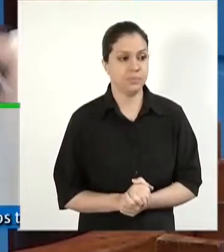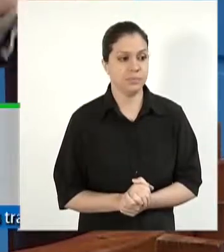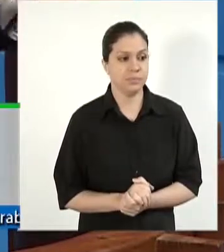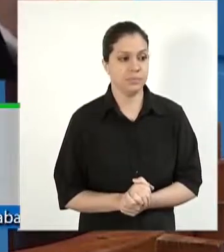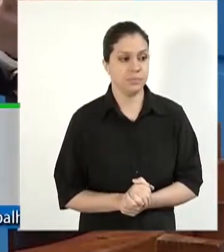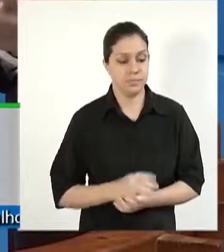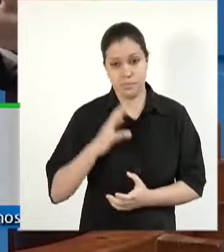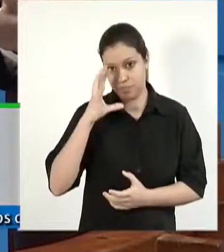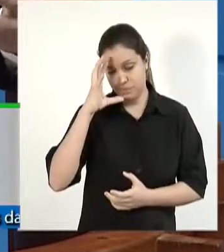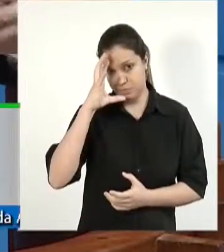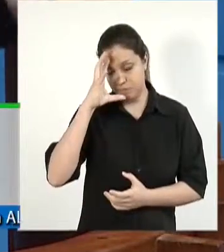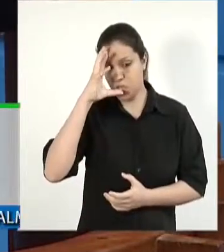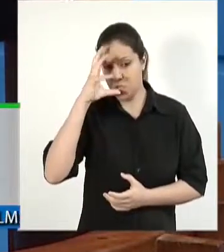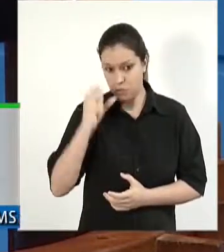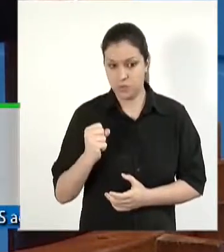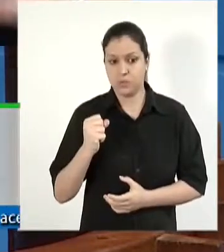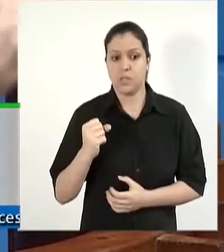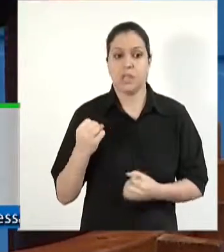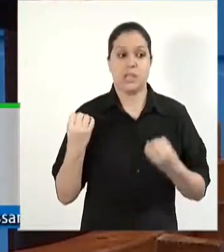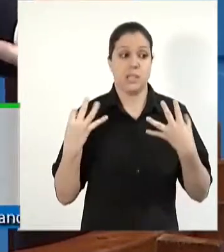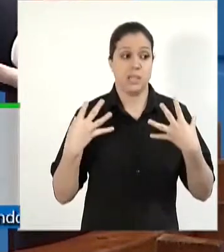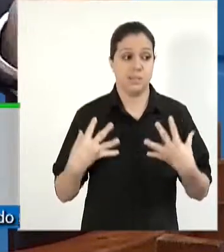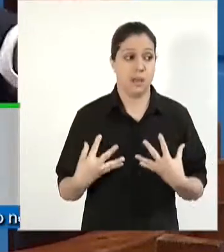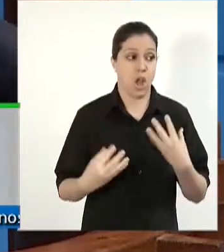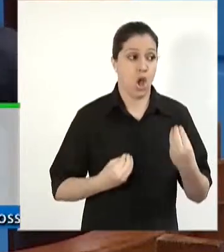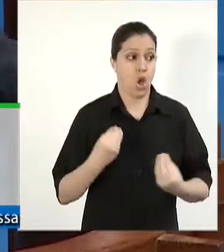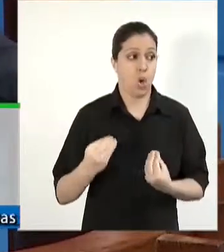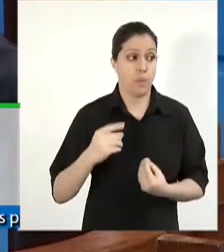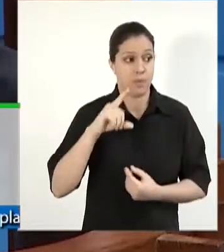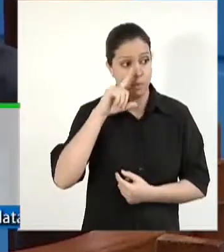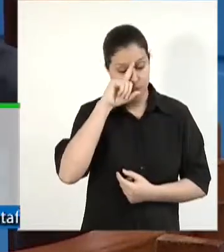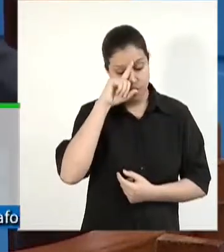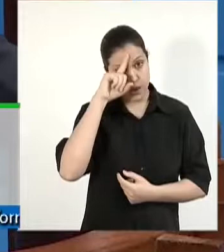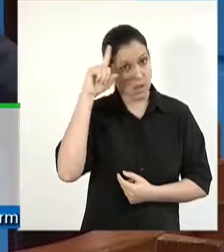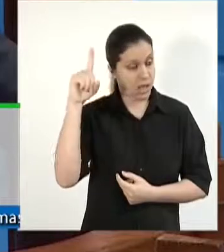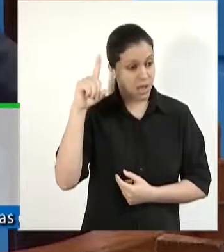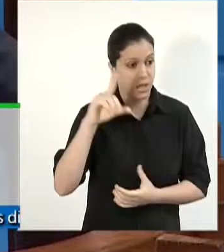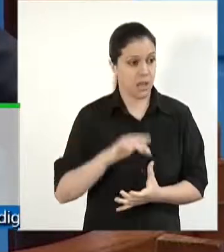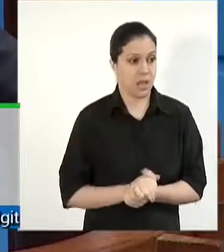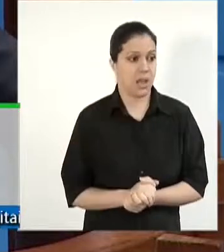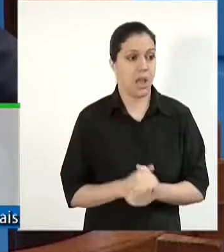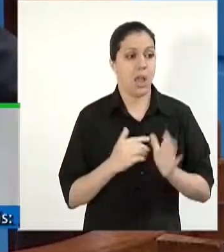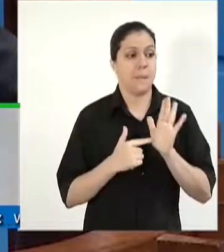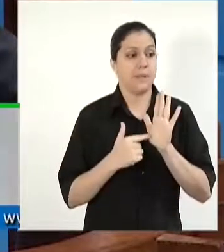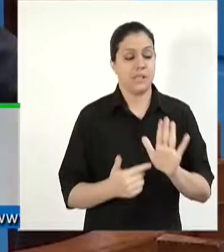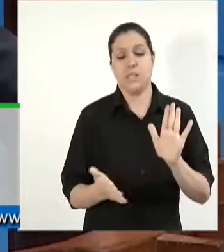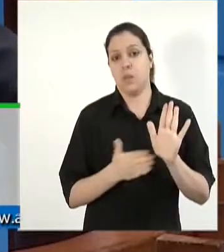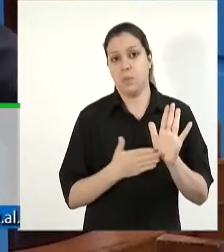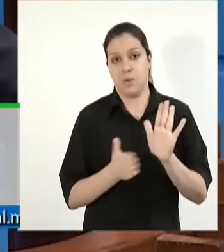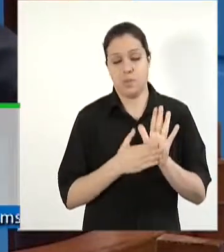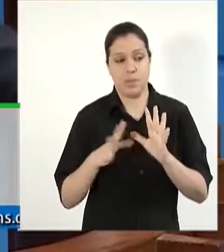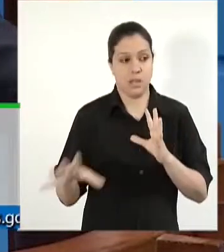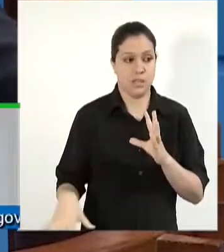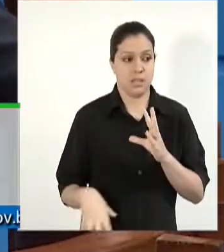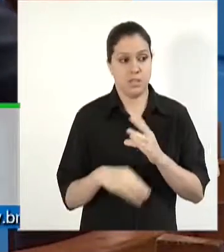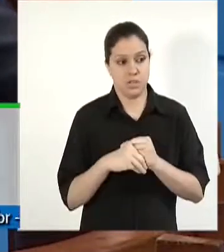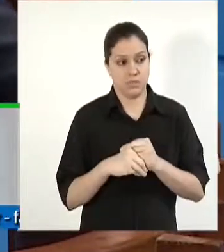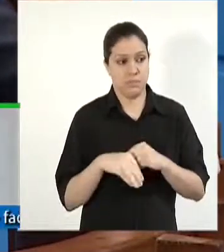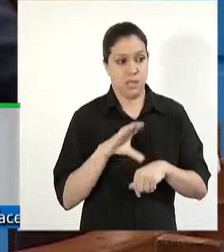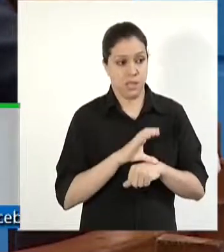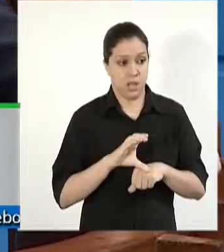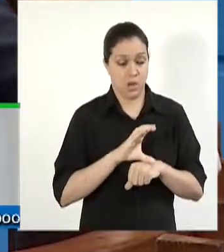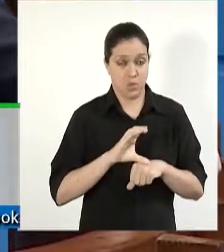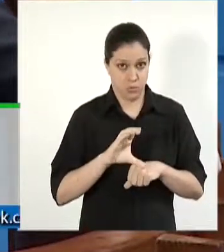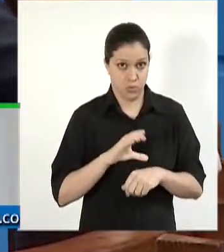resolver explicar a ideia, a nossa intenção, apresentando essa proposta de emenda à